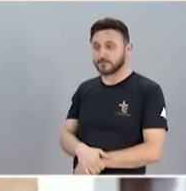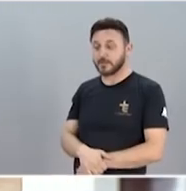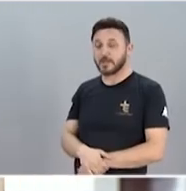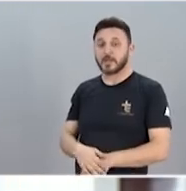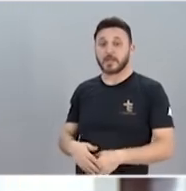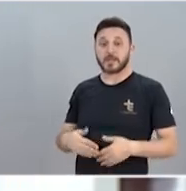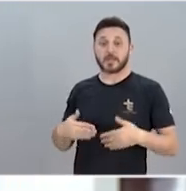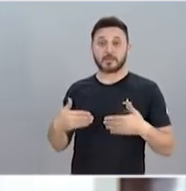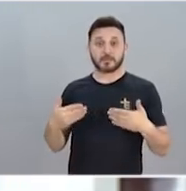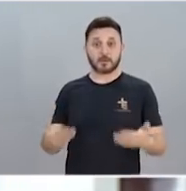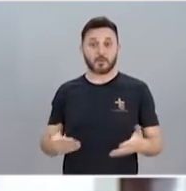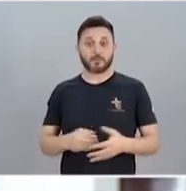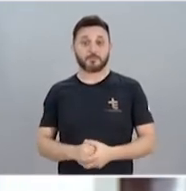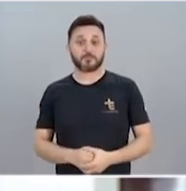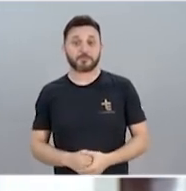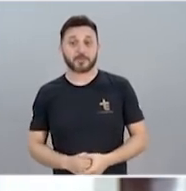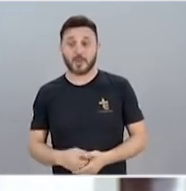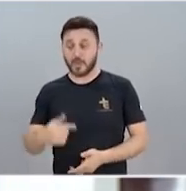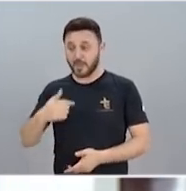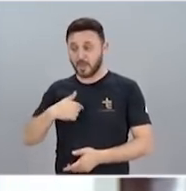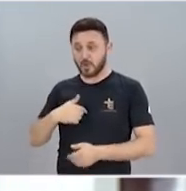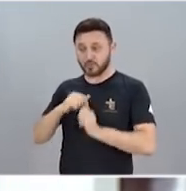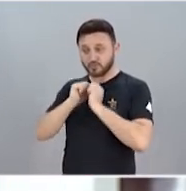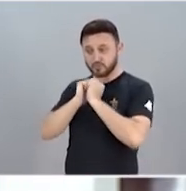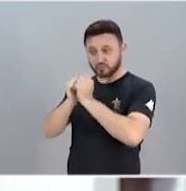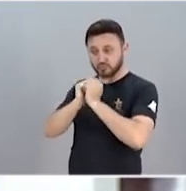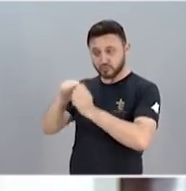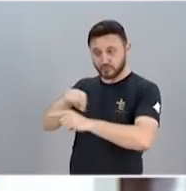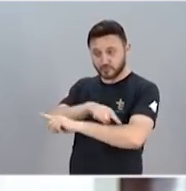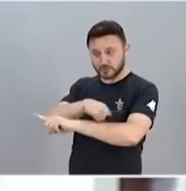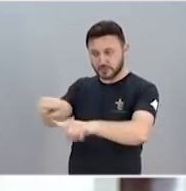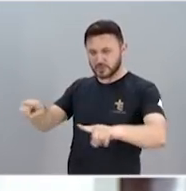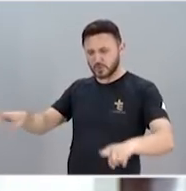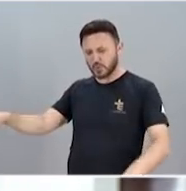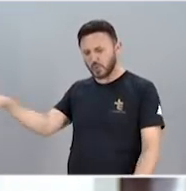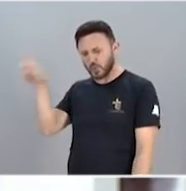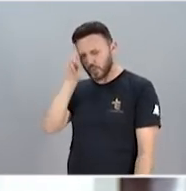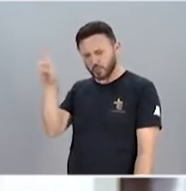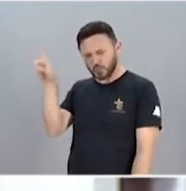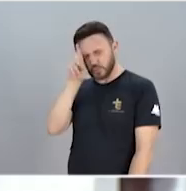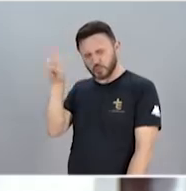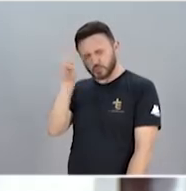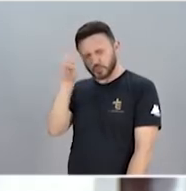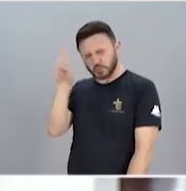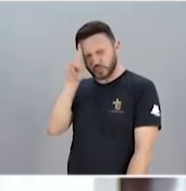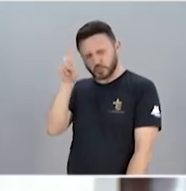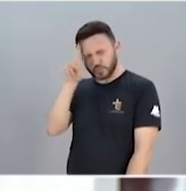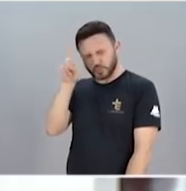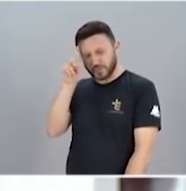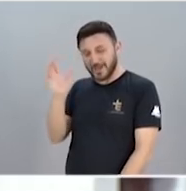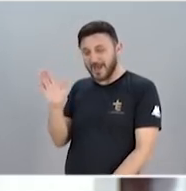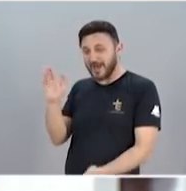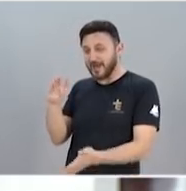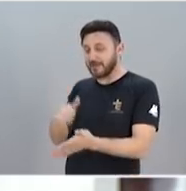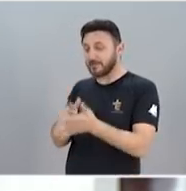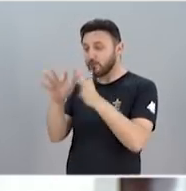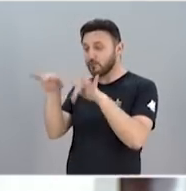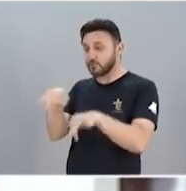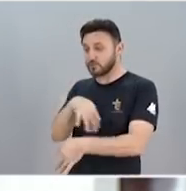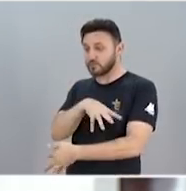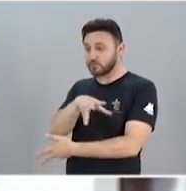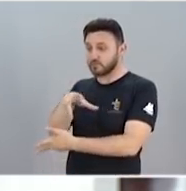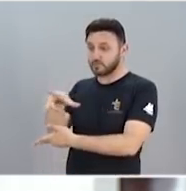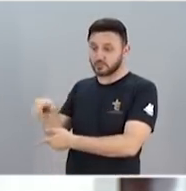Eis que eu estarei convosco todos os dias, até o fim do